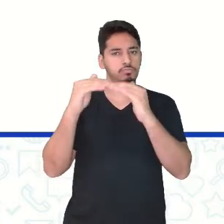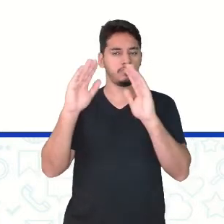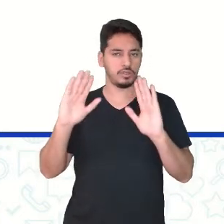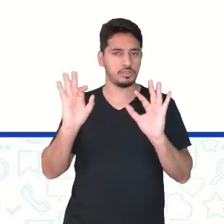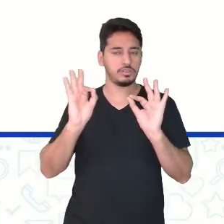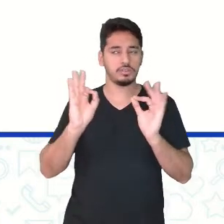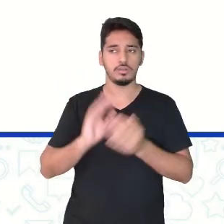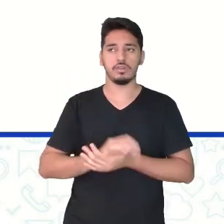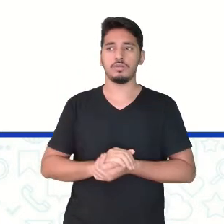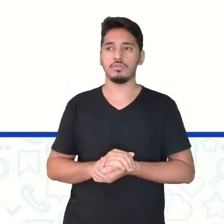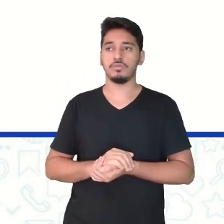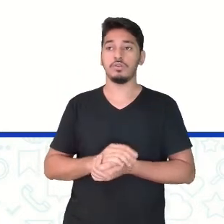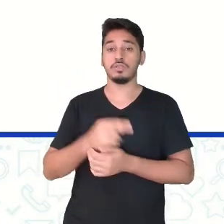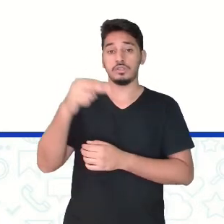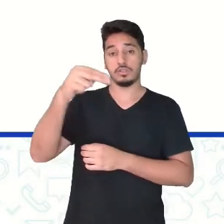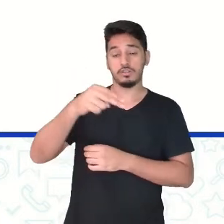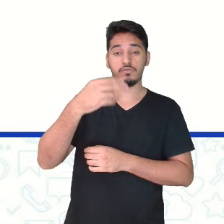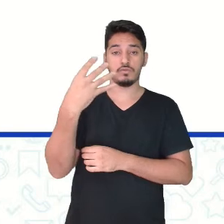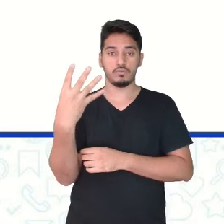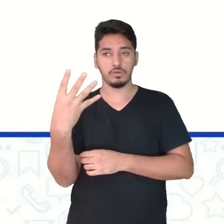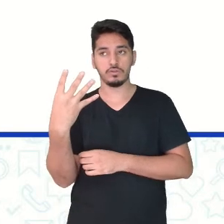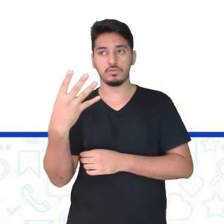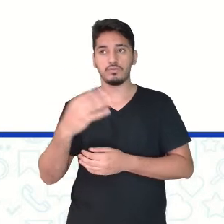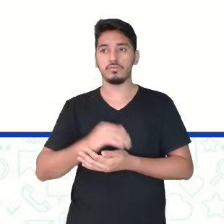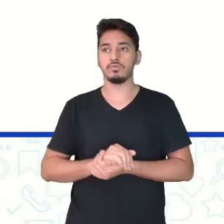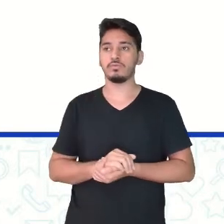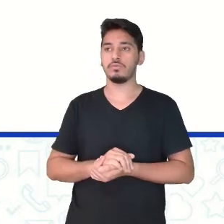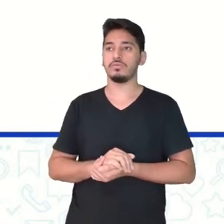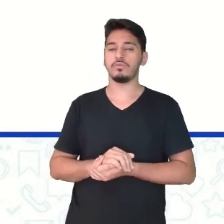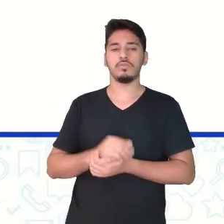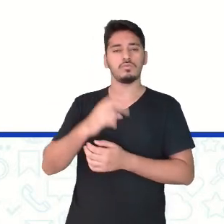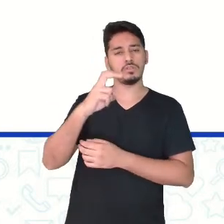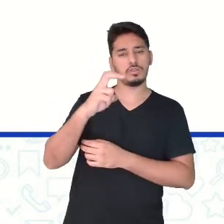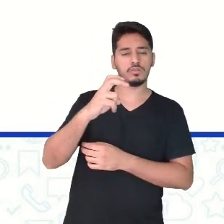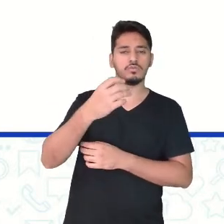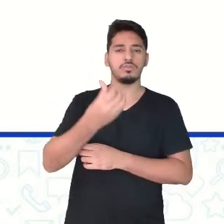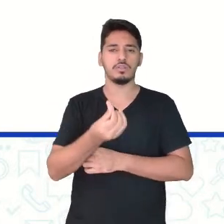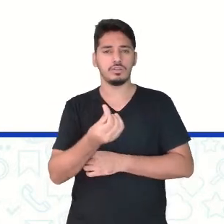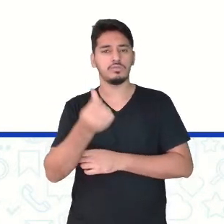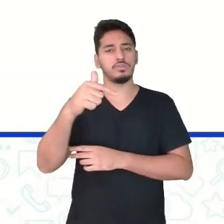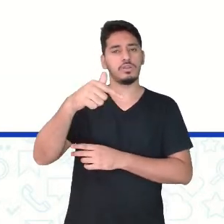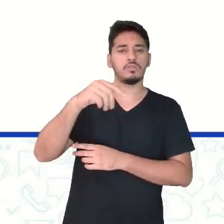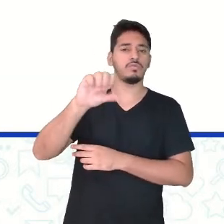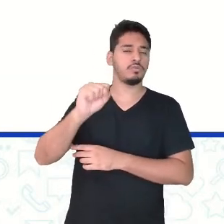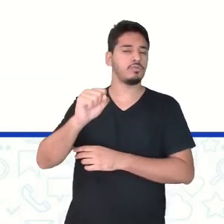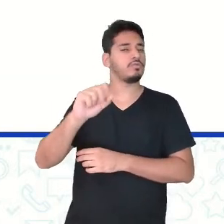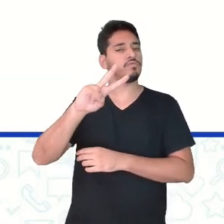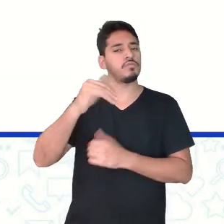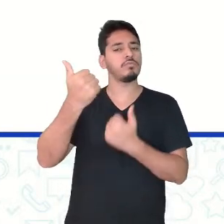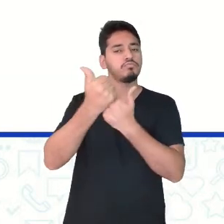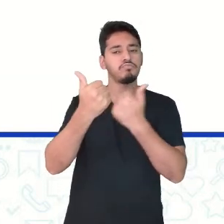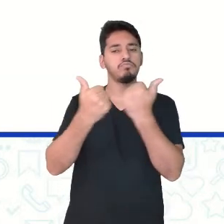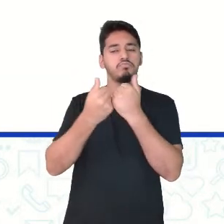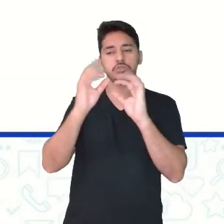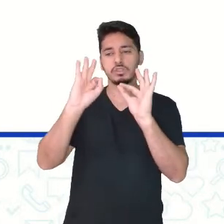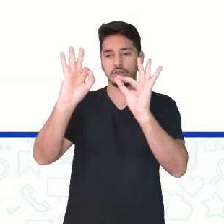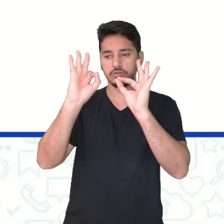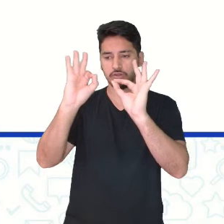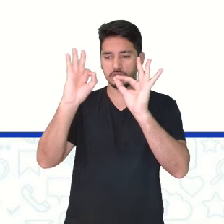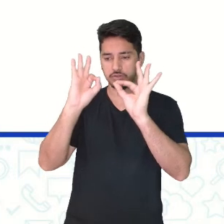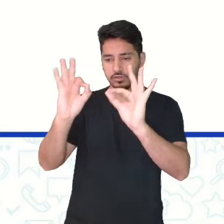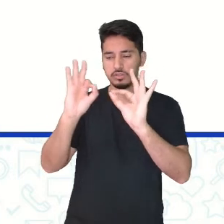gabarito, tá bom? Se n for 4, ó, for 5, for 6, eu vou substituindo os valores e vai bater todos eles